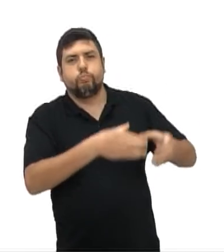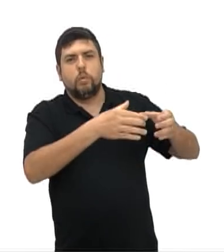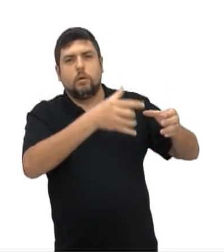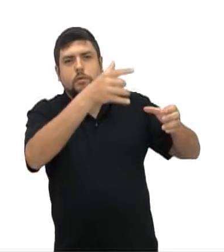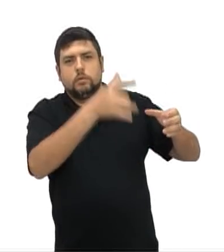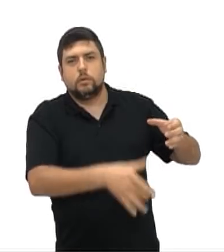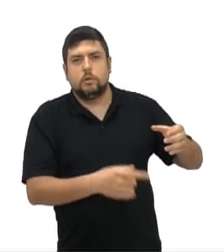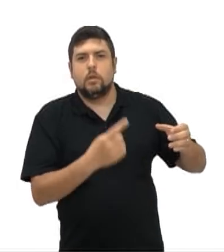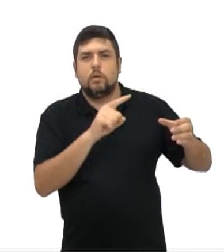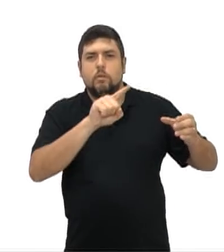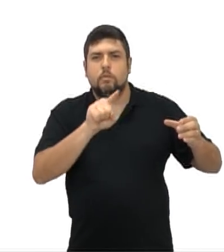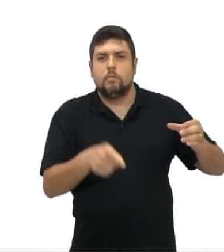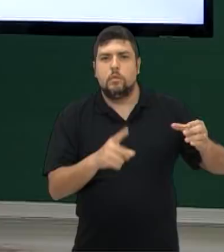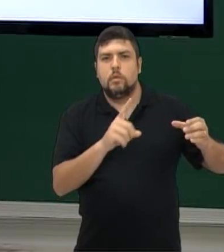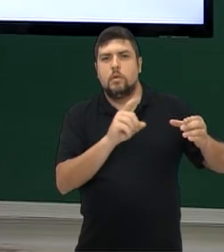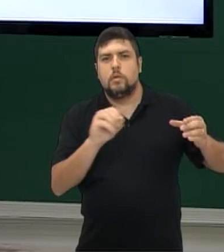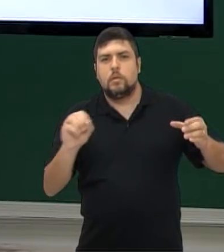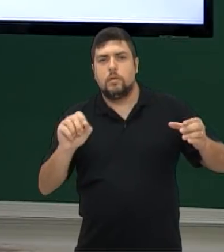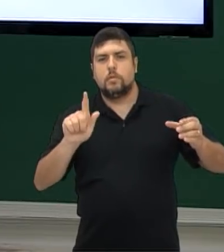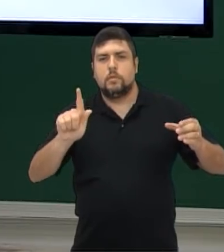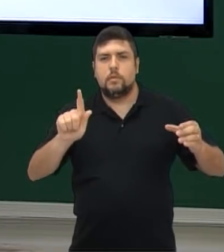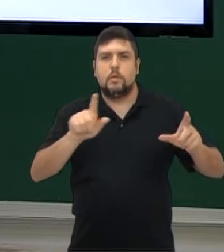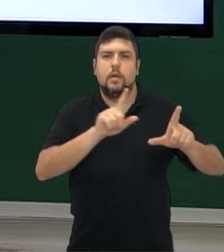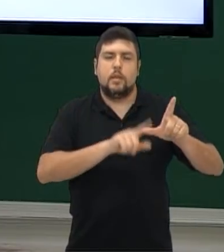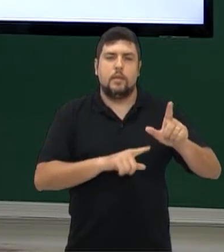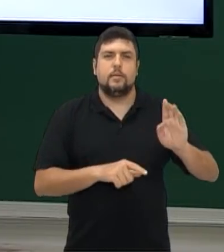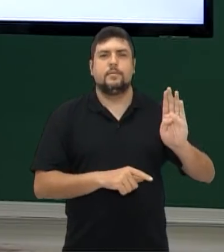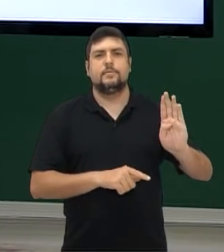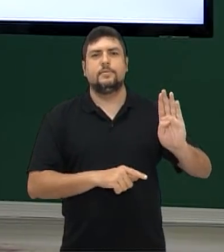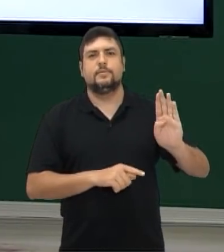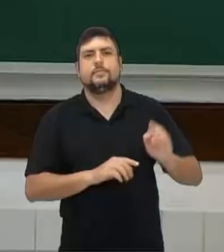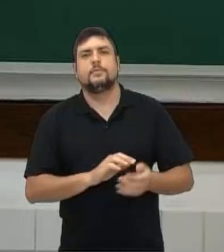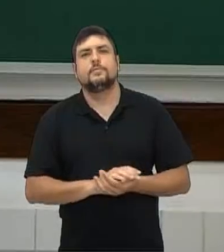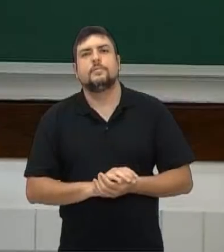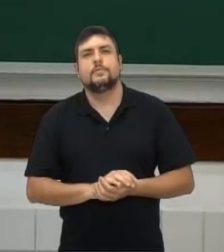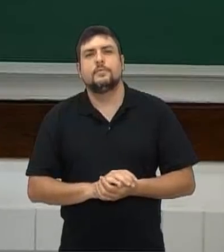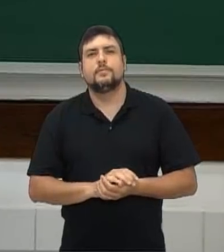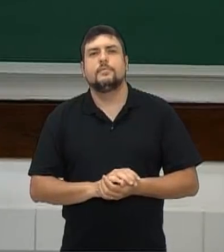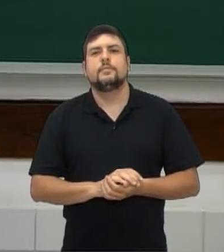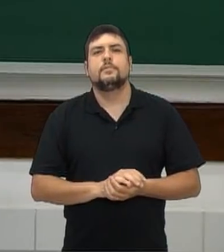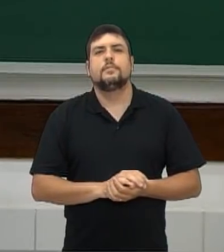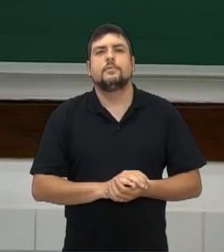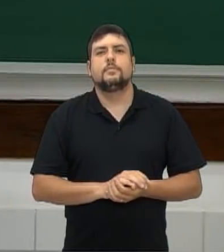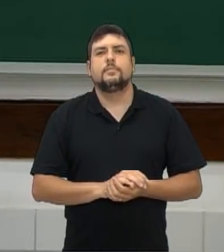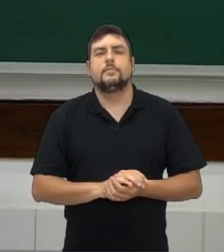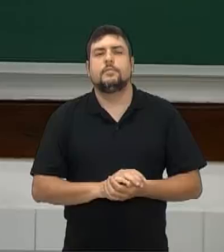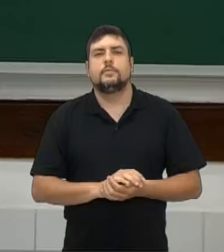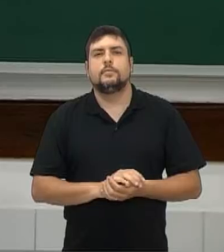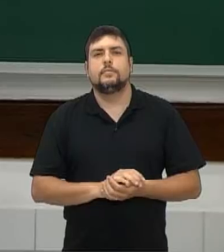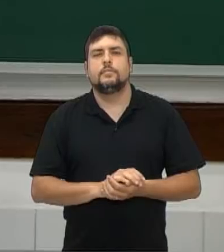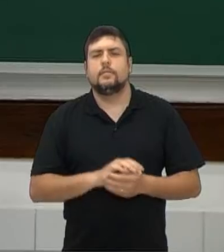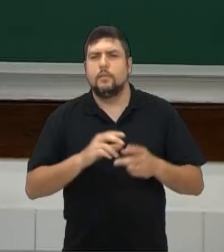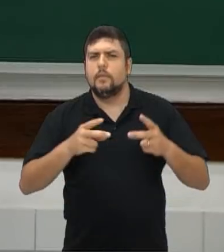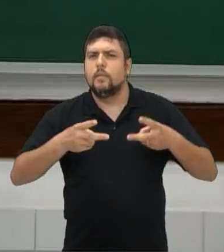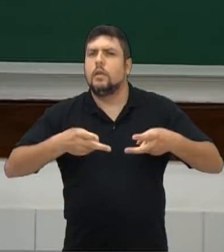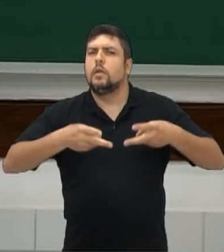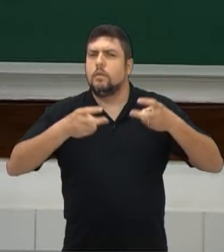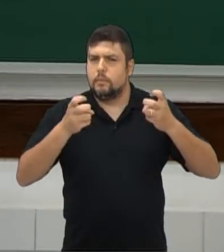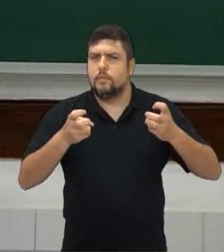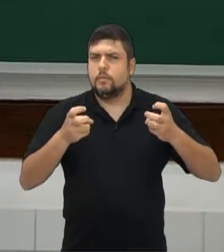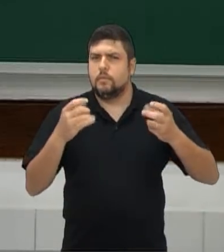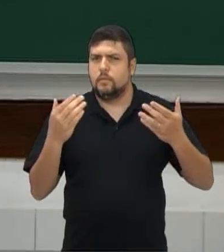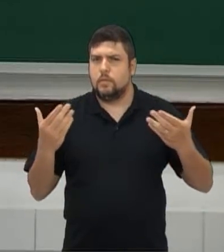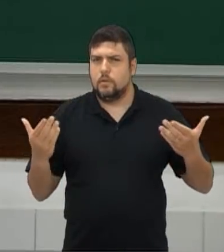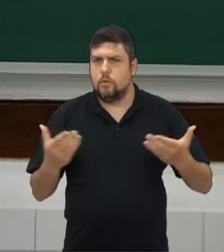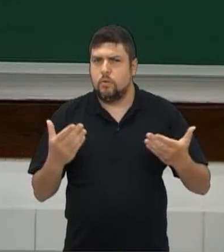lata 1.100 gramas, que é a letra B. Tudo bem, pessoal? Perceberam? O que a gente tem de importante na aula